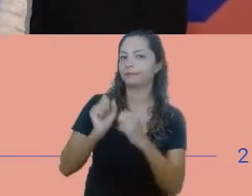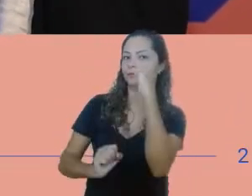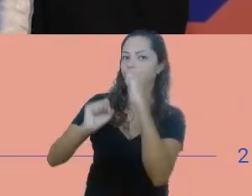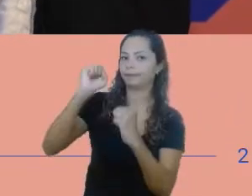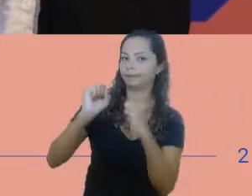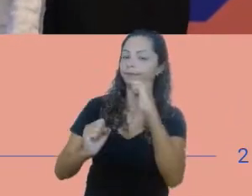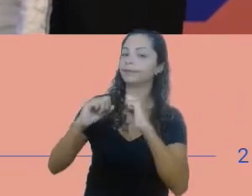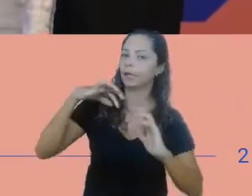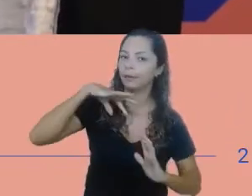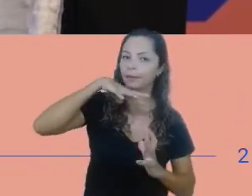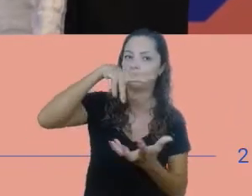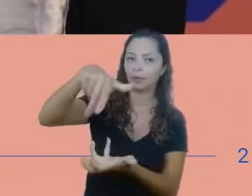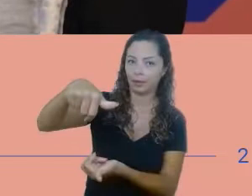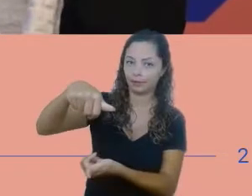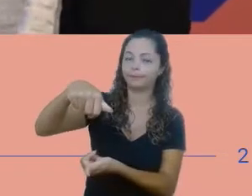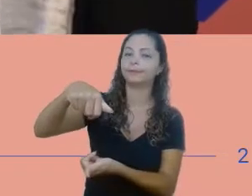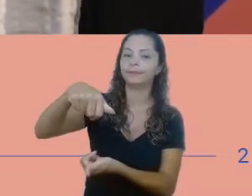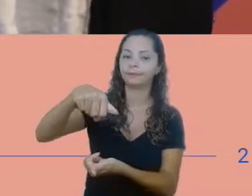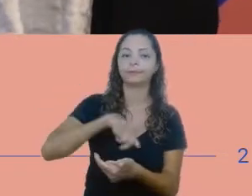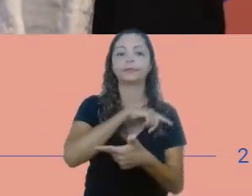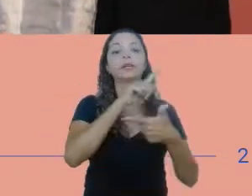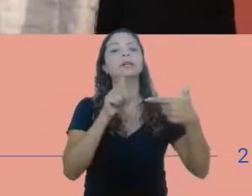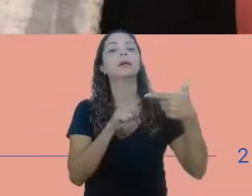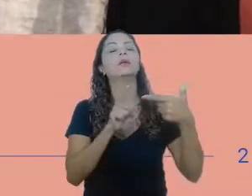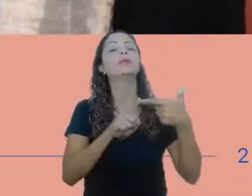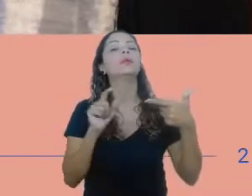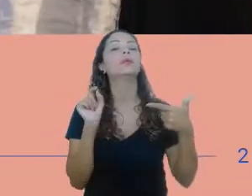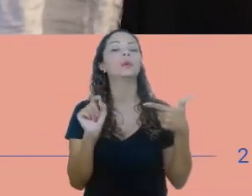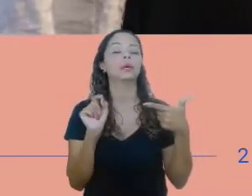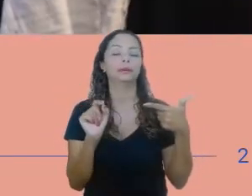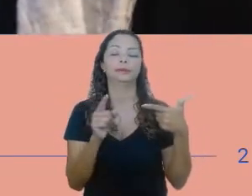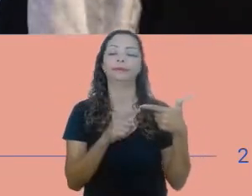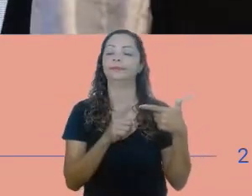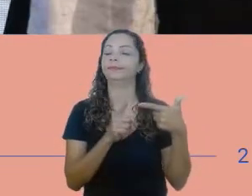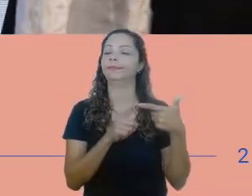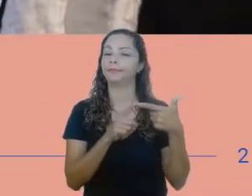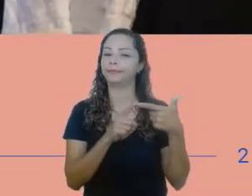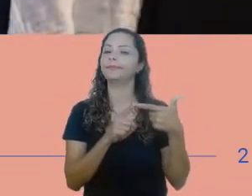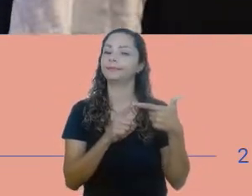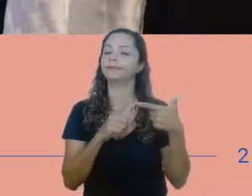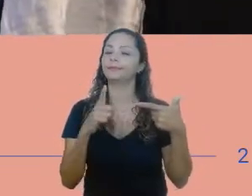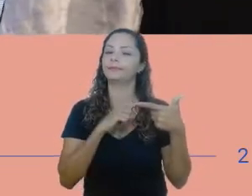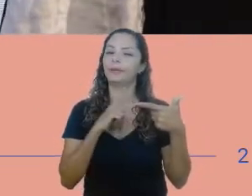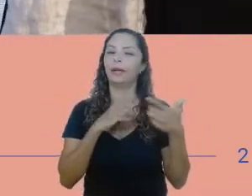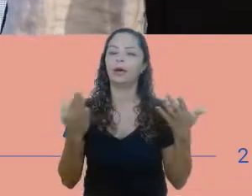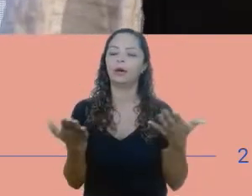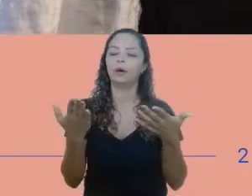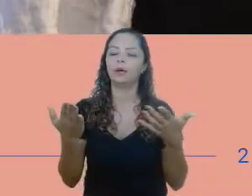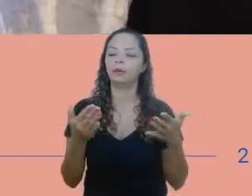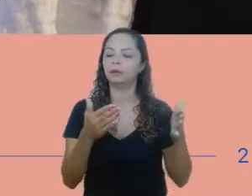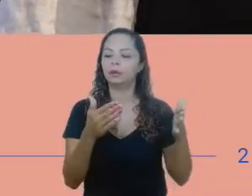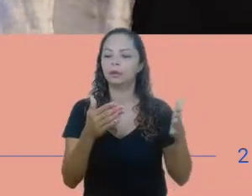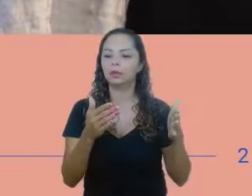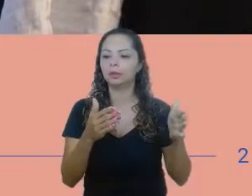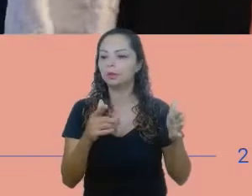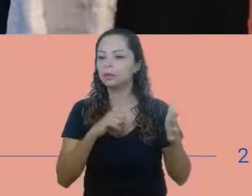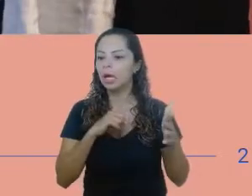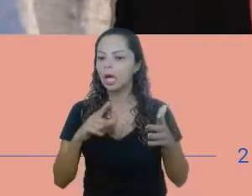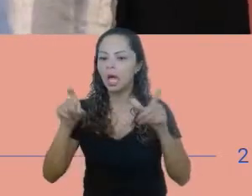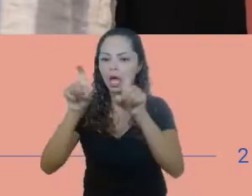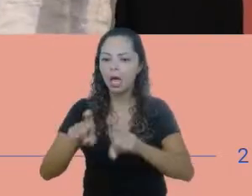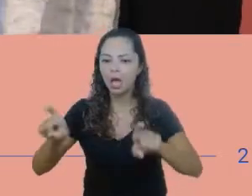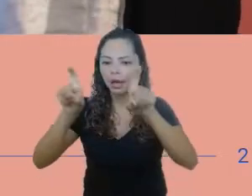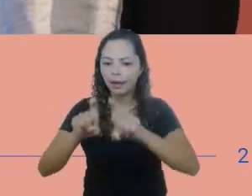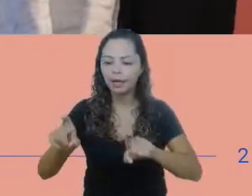o segundo risco tem a ver justamente com essa era digital Essa era da conectividade o consumidor